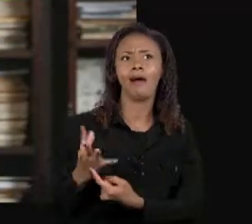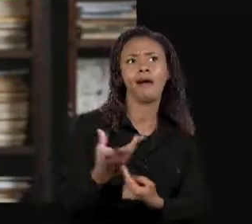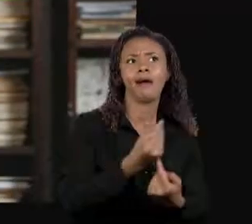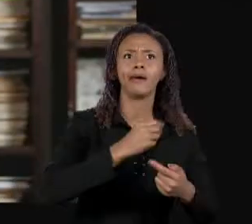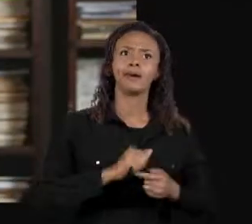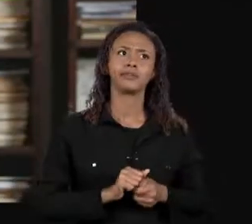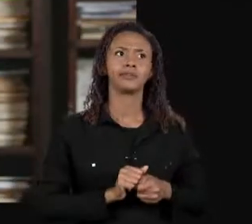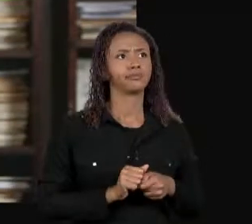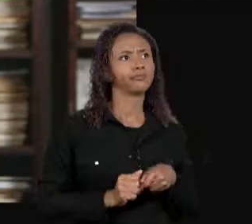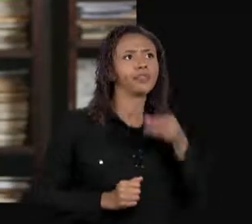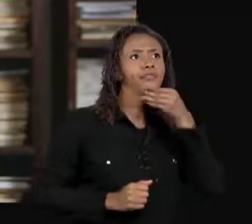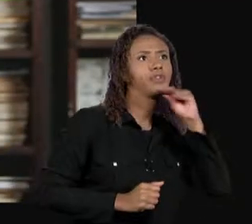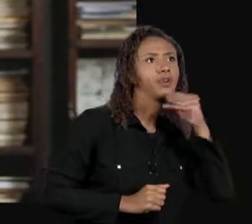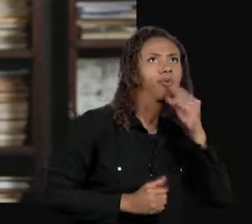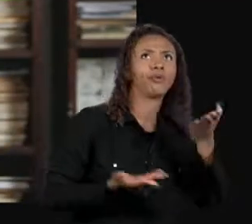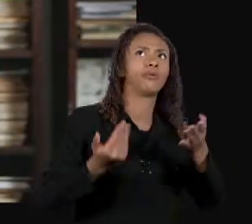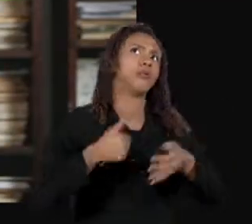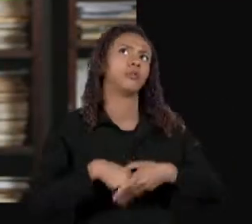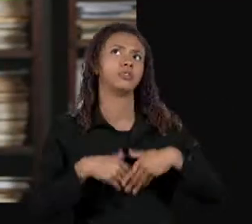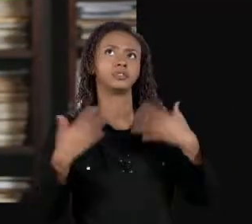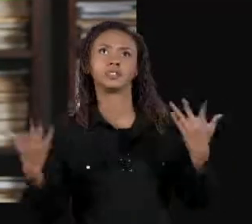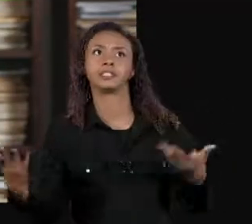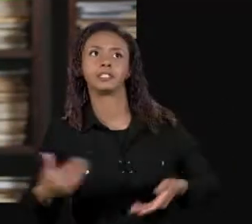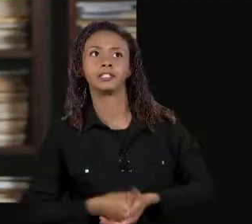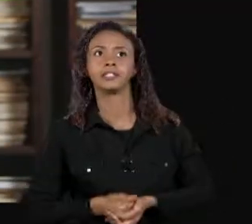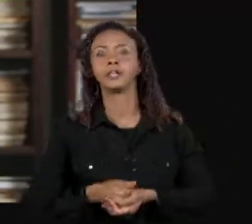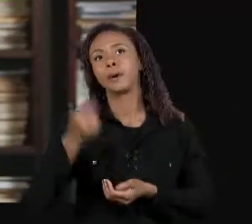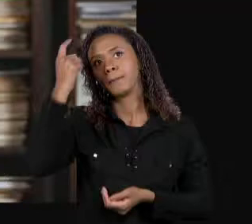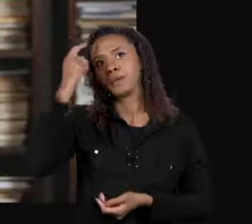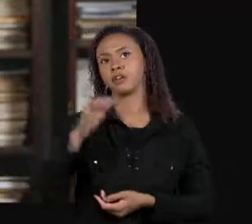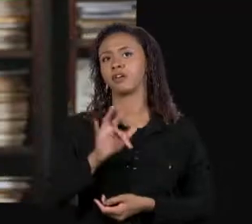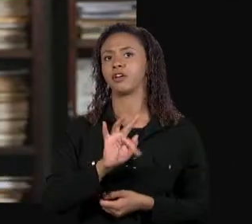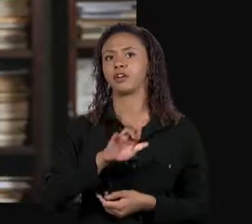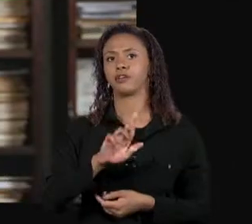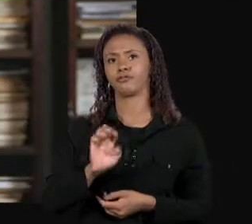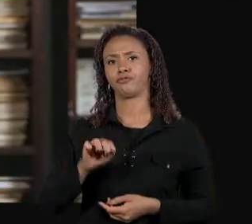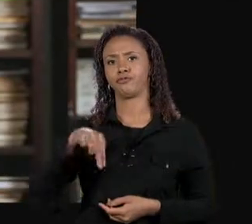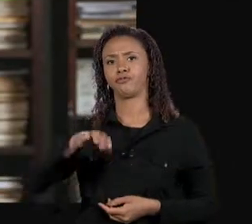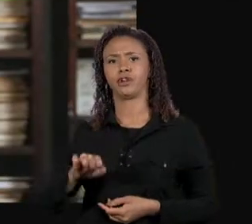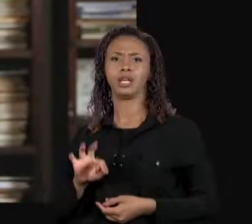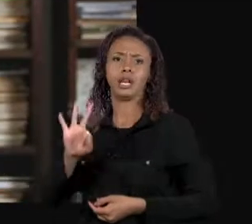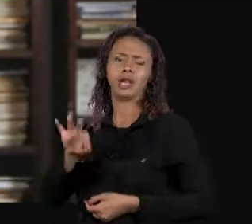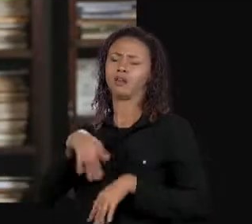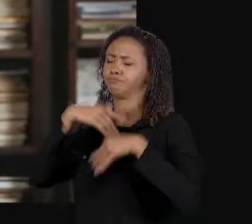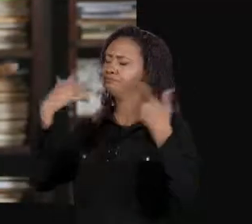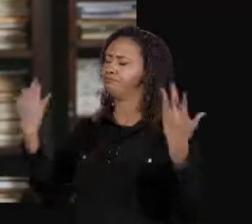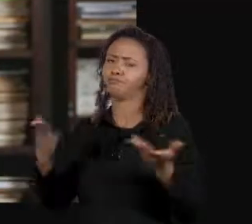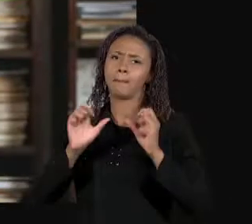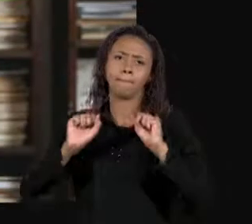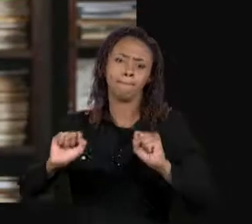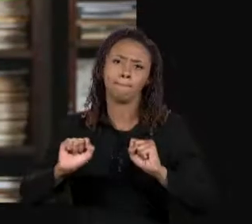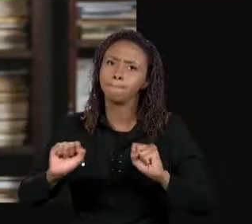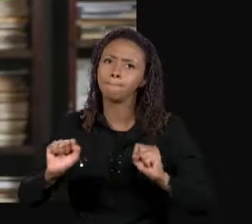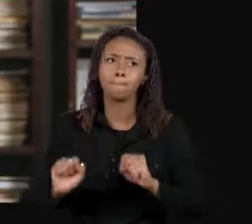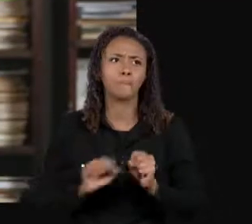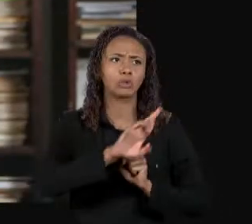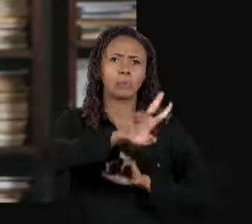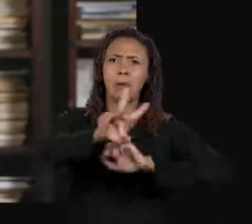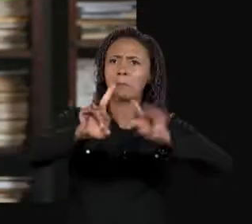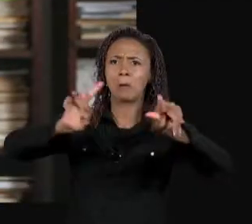posso trabalhar numa proposta, né, Freinet, eu posso trabalhar numa proposta completamente diferente, assim, uma da